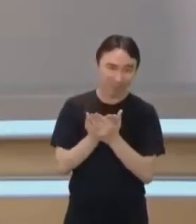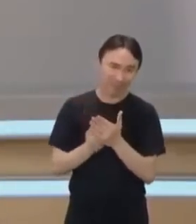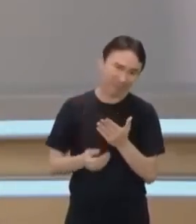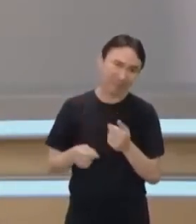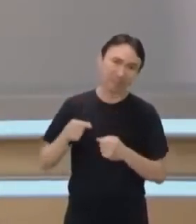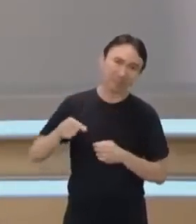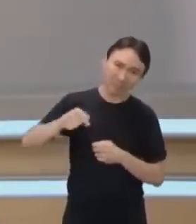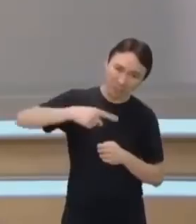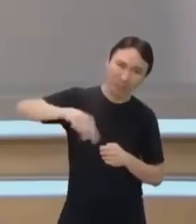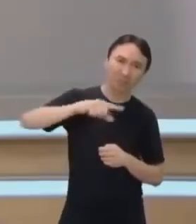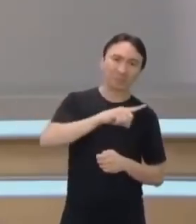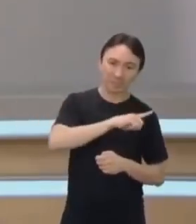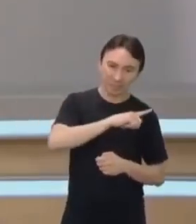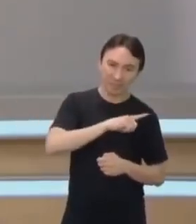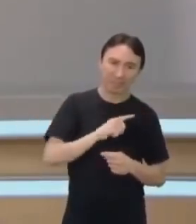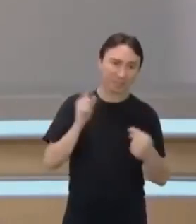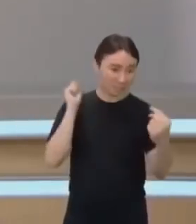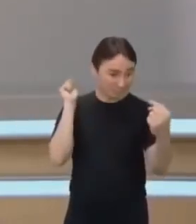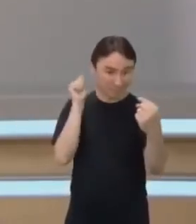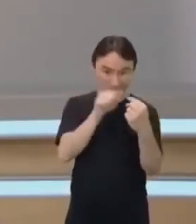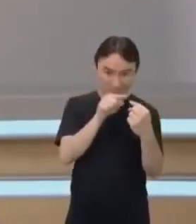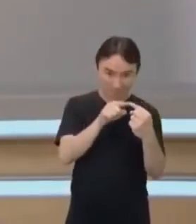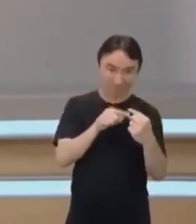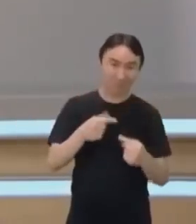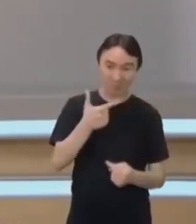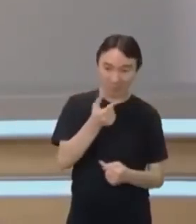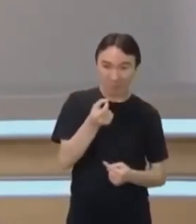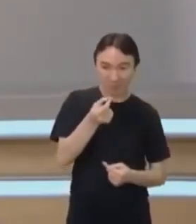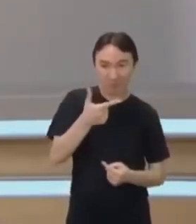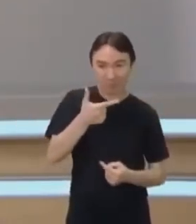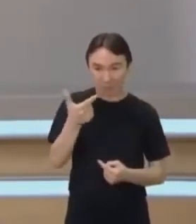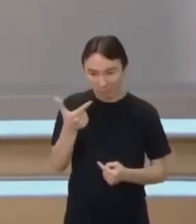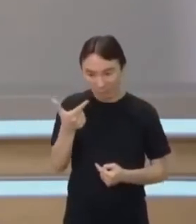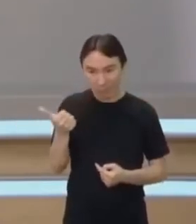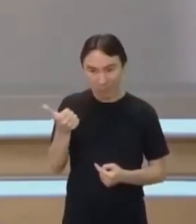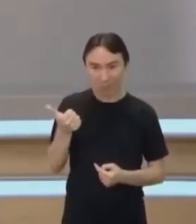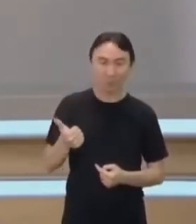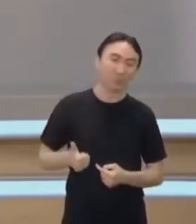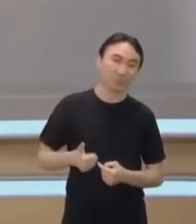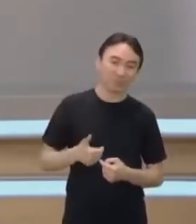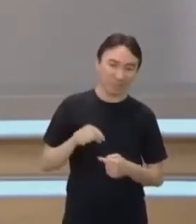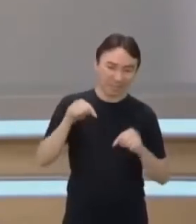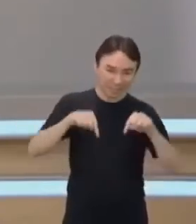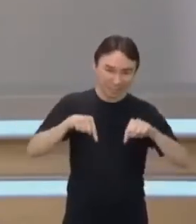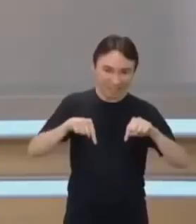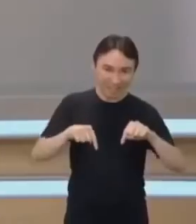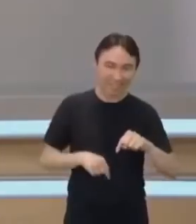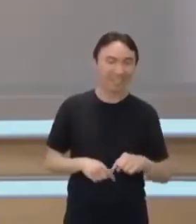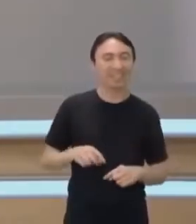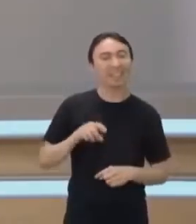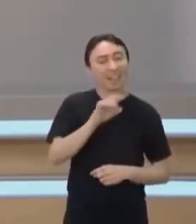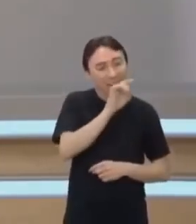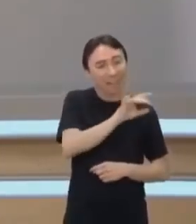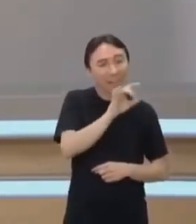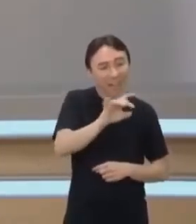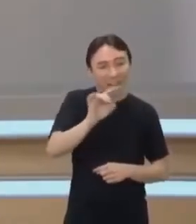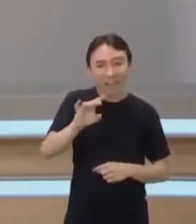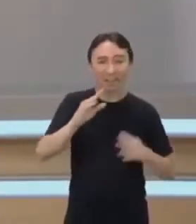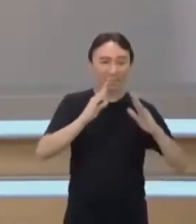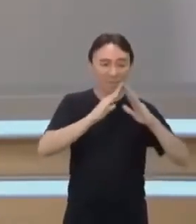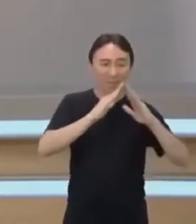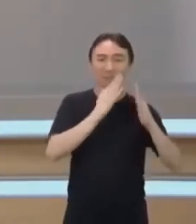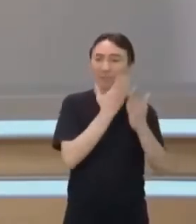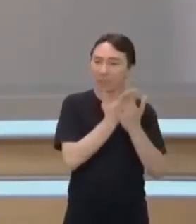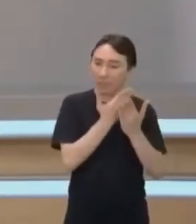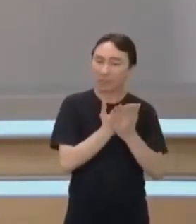essa meta, né, para 2021, 2022, que é quando publicado o resultado, cada unidade de ensino, cada